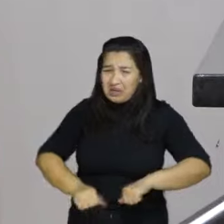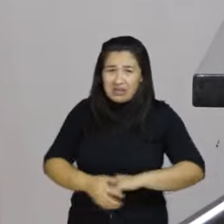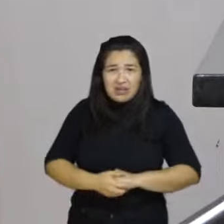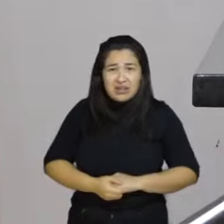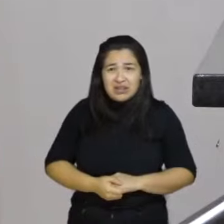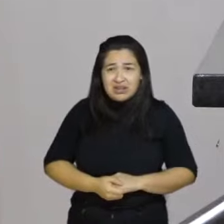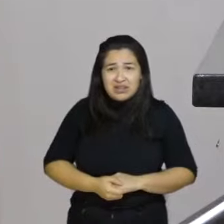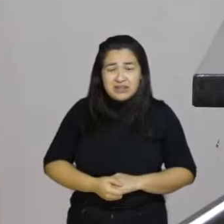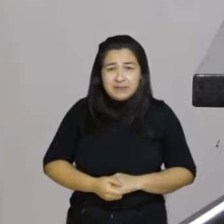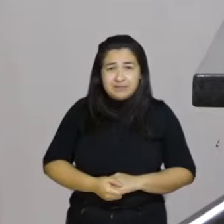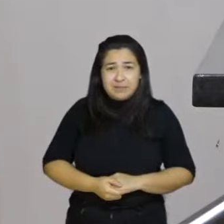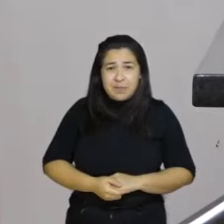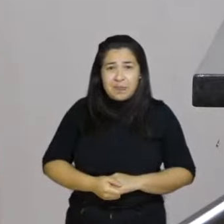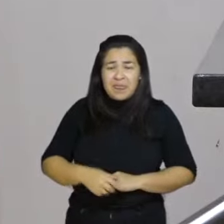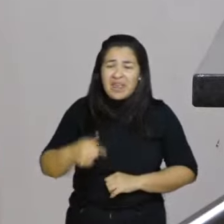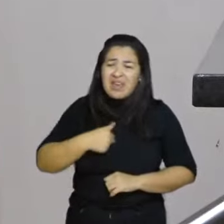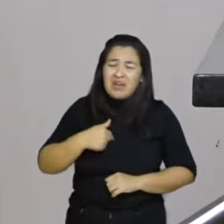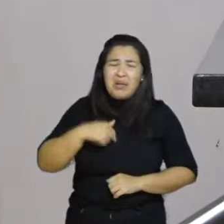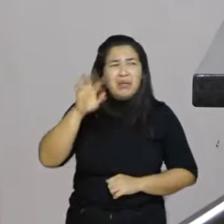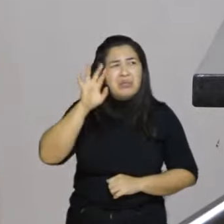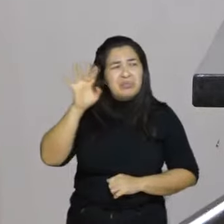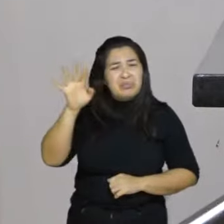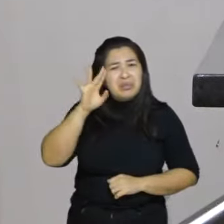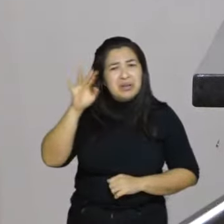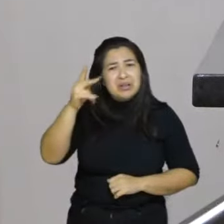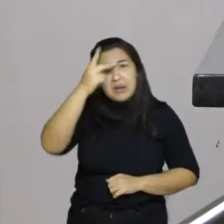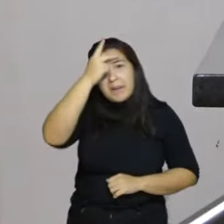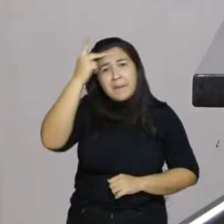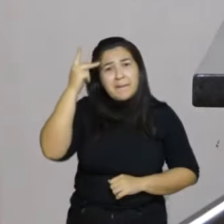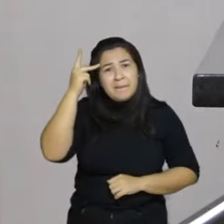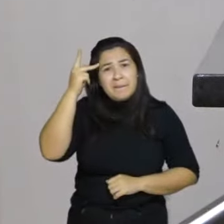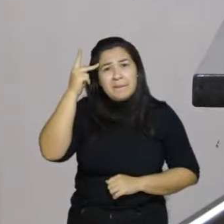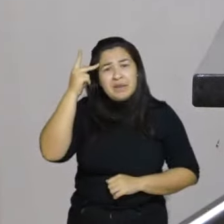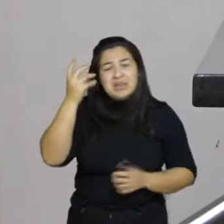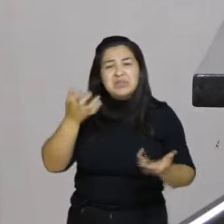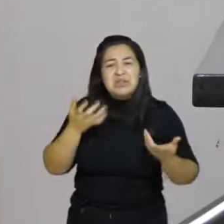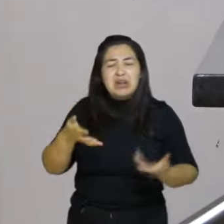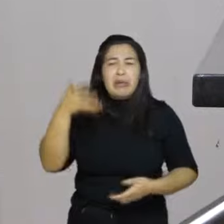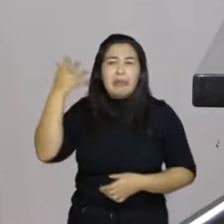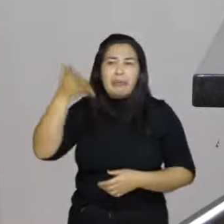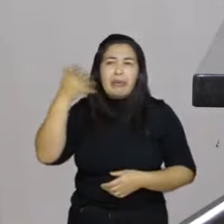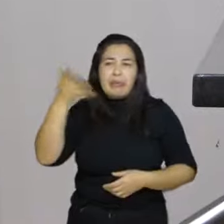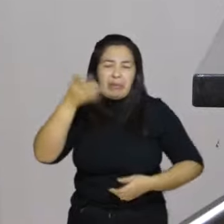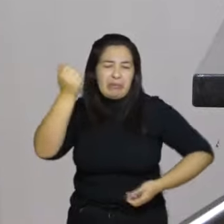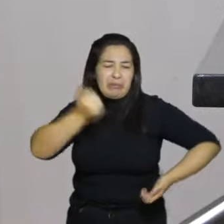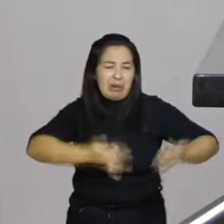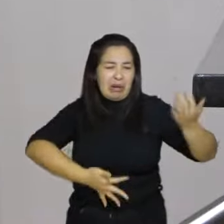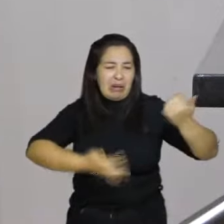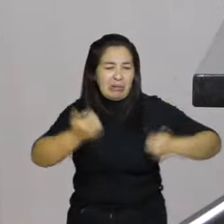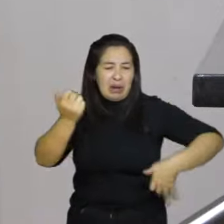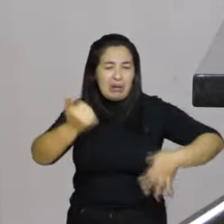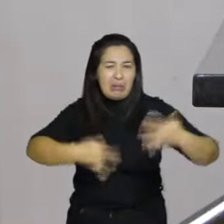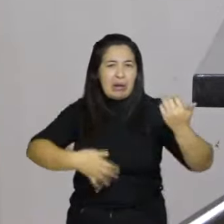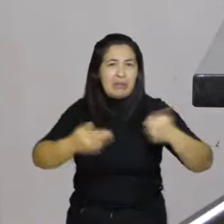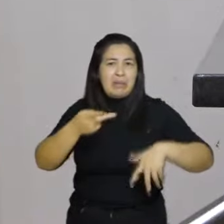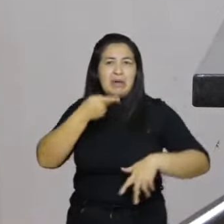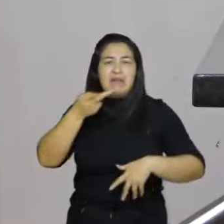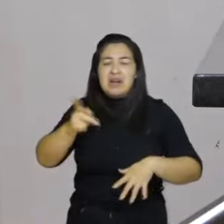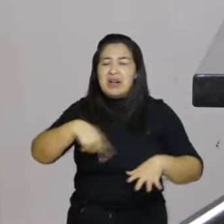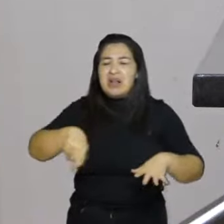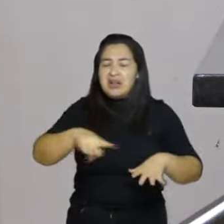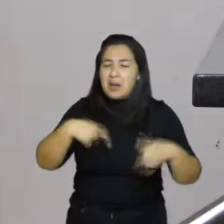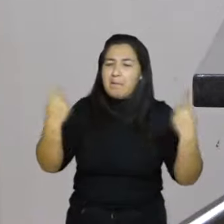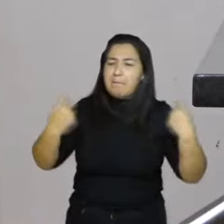fico me questionando para essas pessoas que levantam e sustenta o discursinho morno que nós temos que